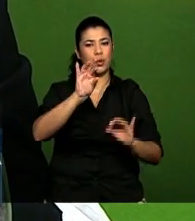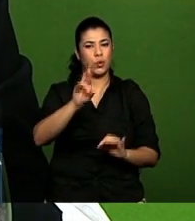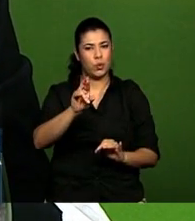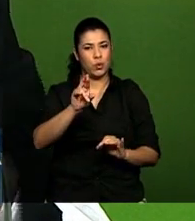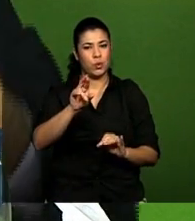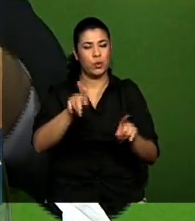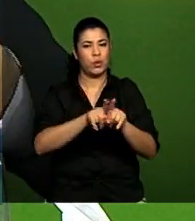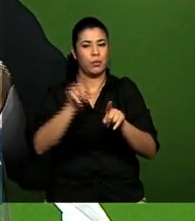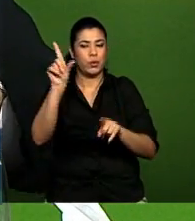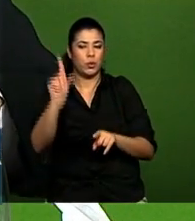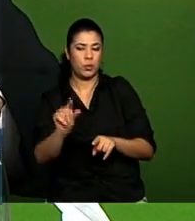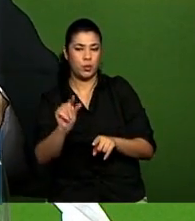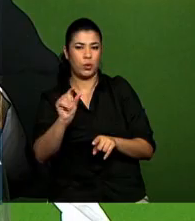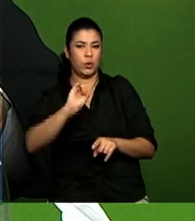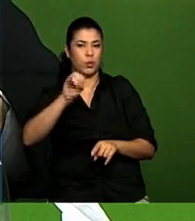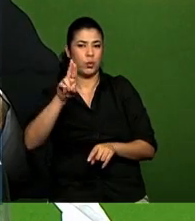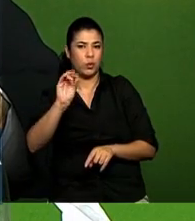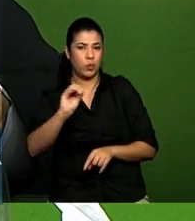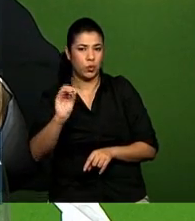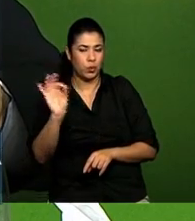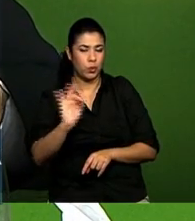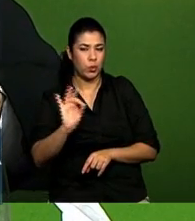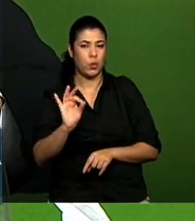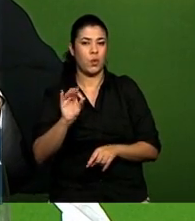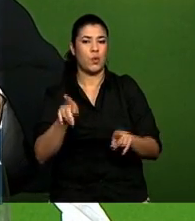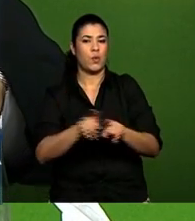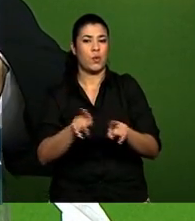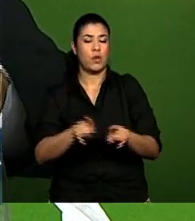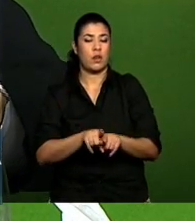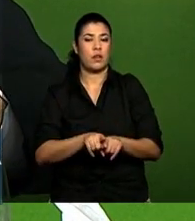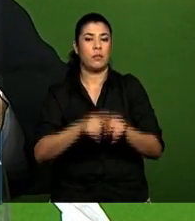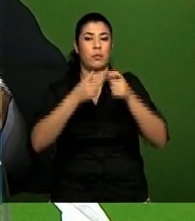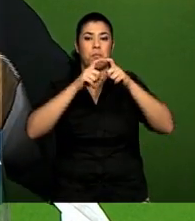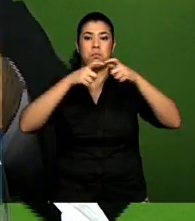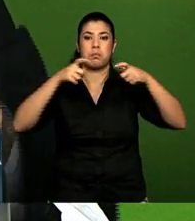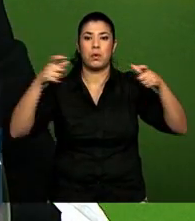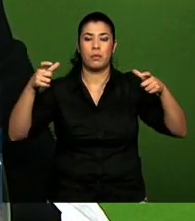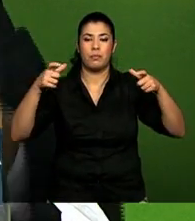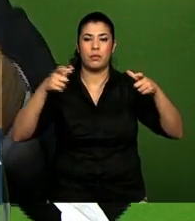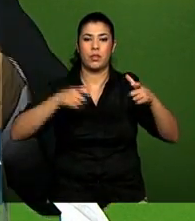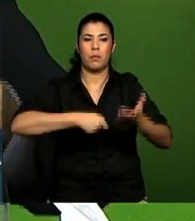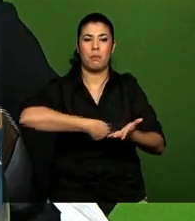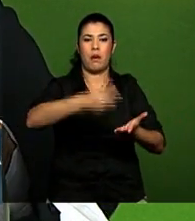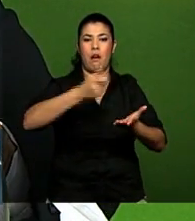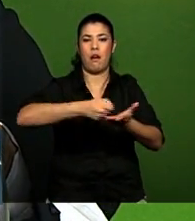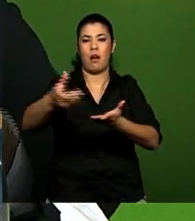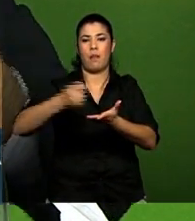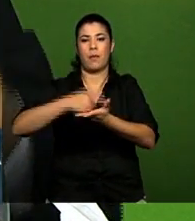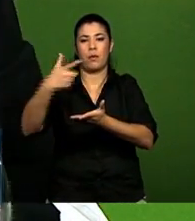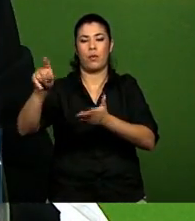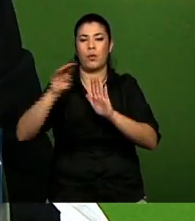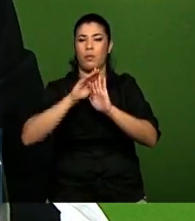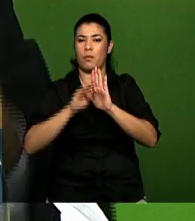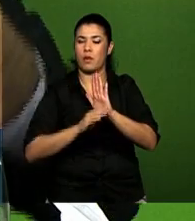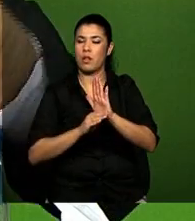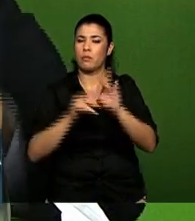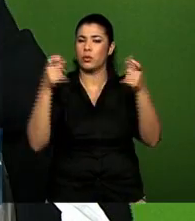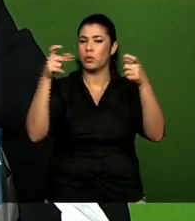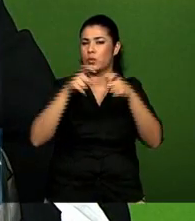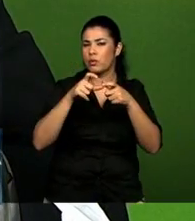eh ampliamos os gastos os recursos Federais em alguns programas e diminuímos em outros anos o governo